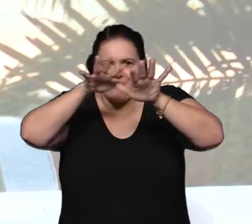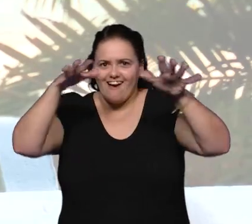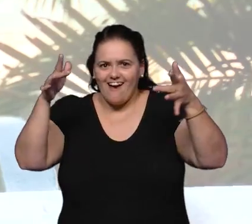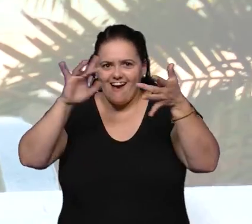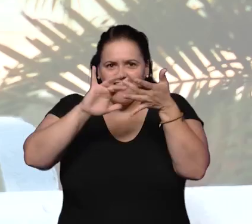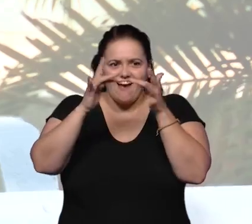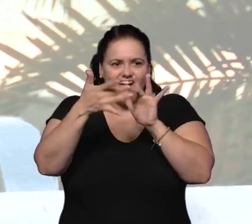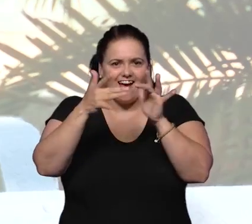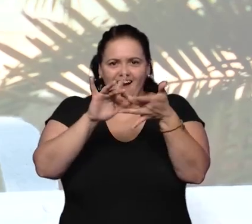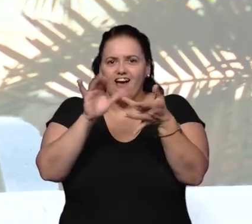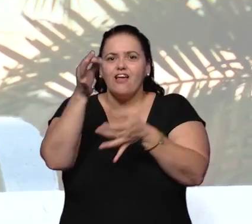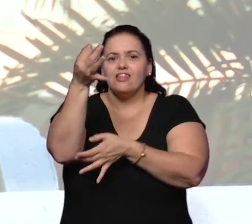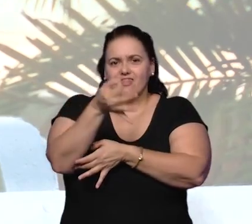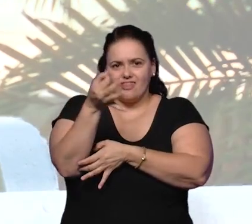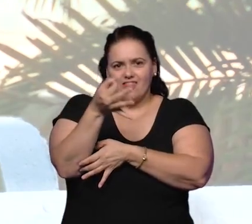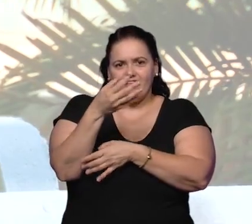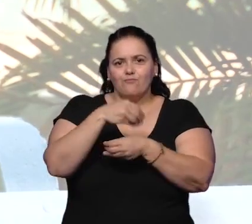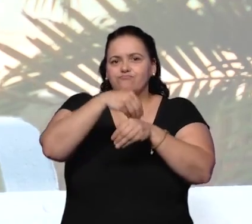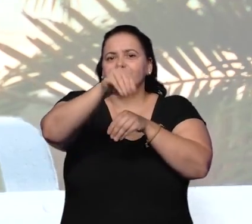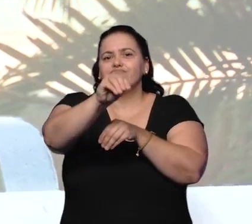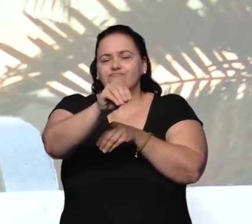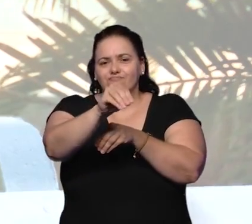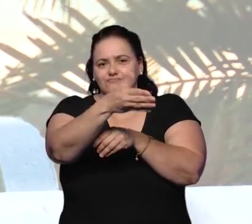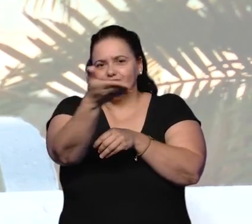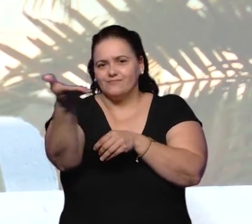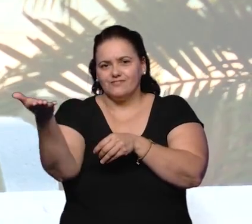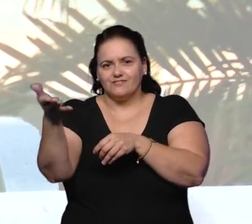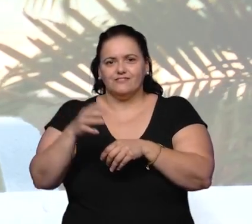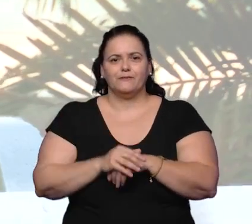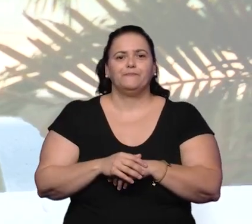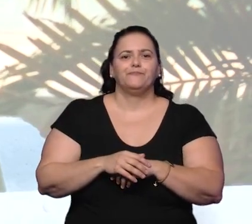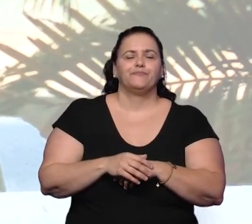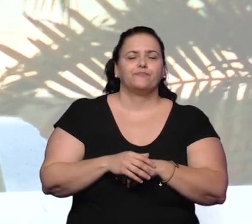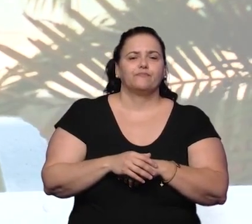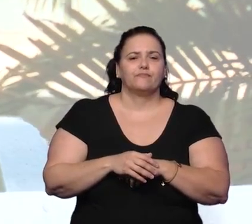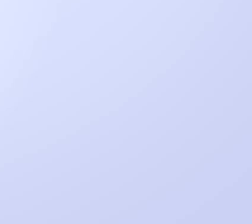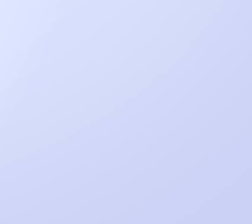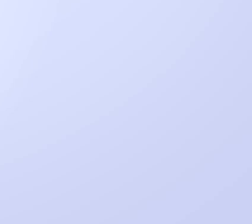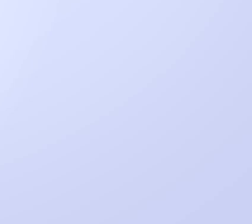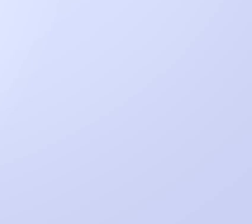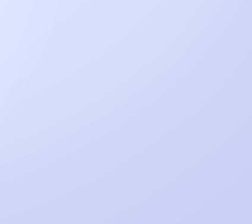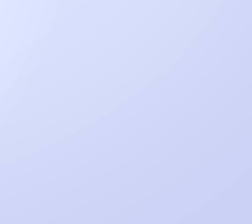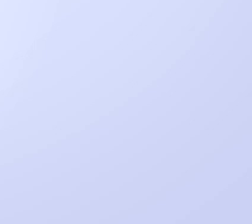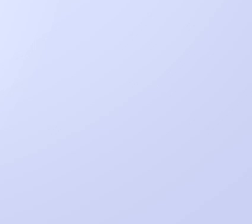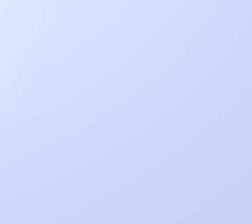ampliou minha rede de contatos e, com certeza, eu indico essa pós-graduação para outras pessoas.